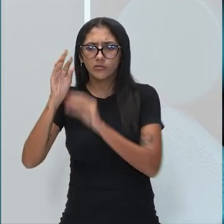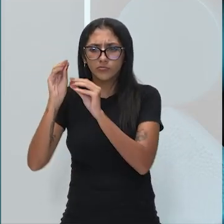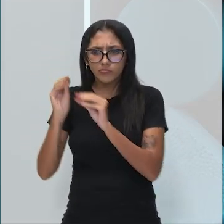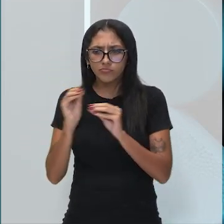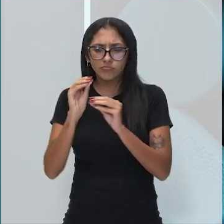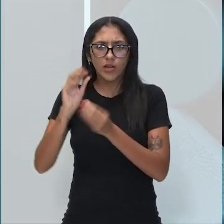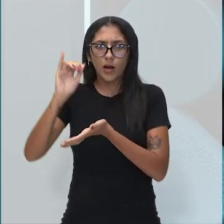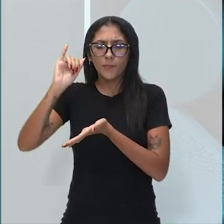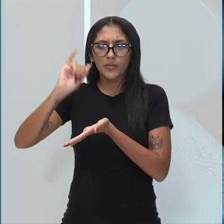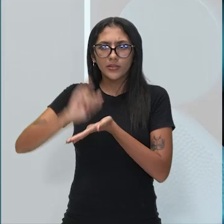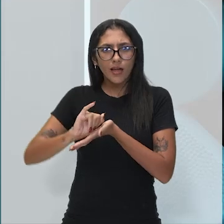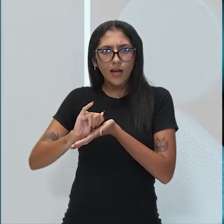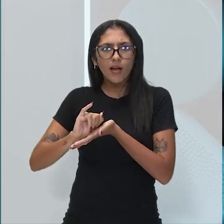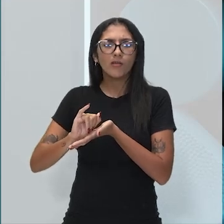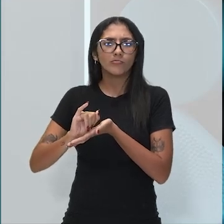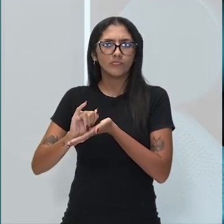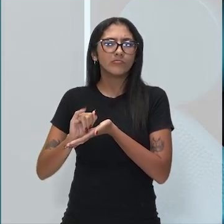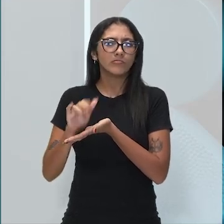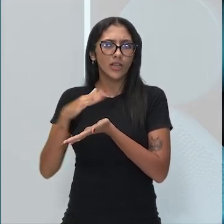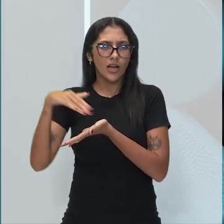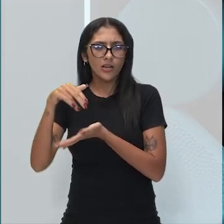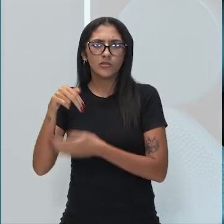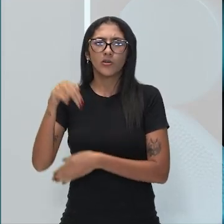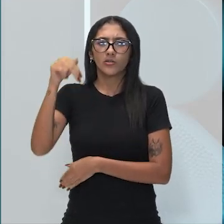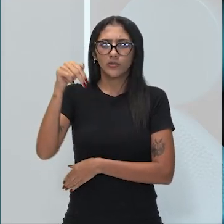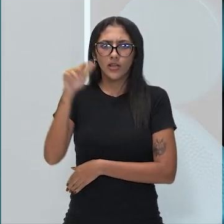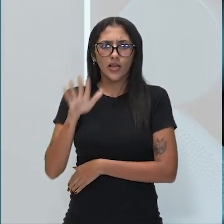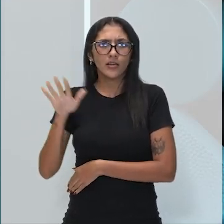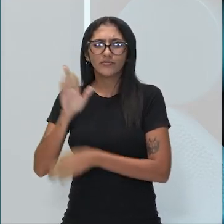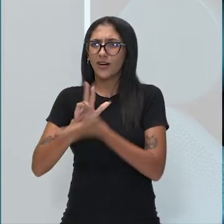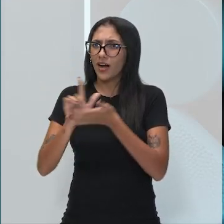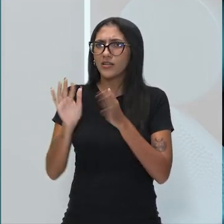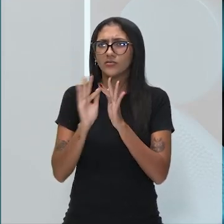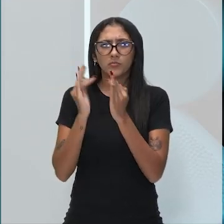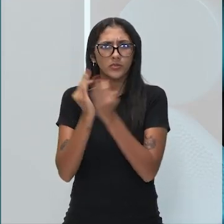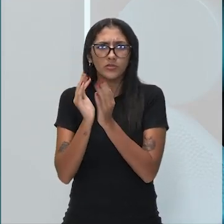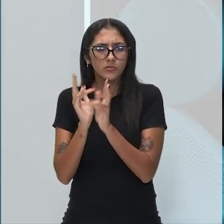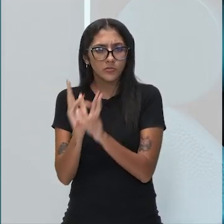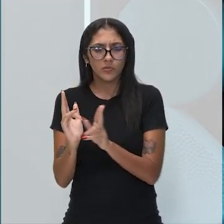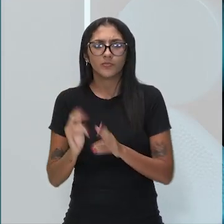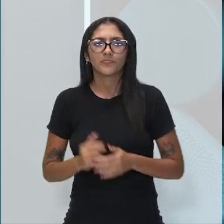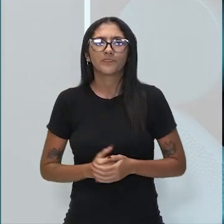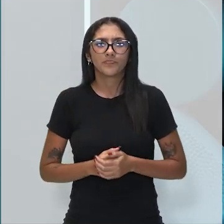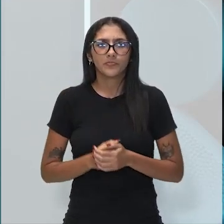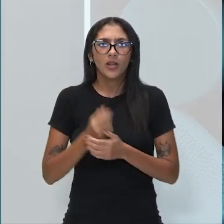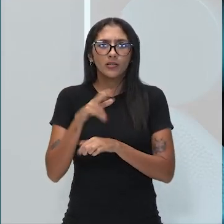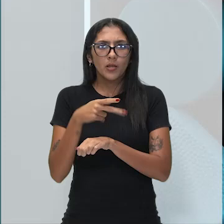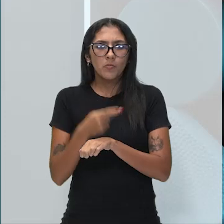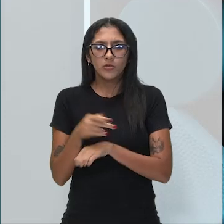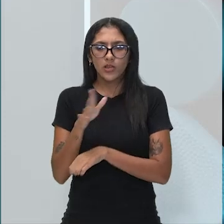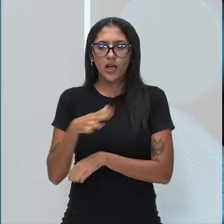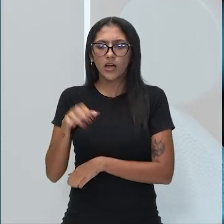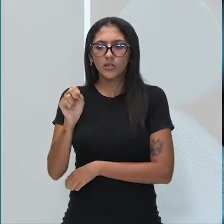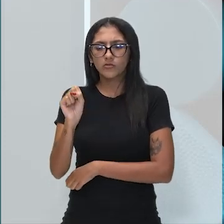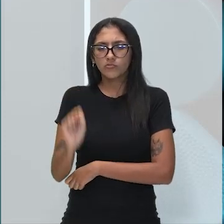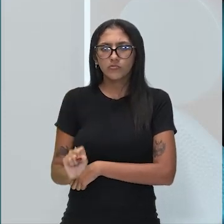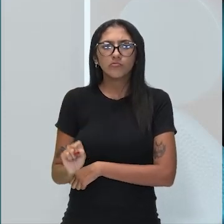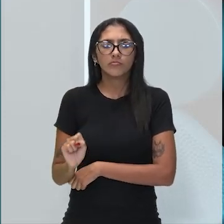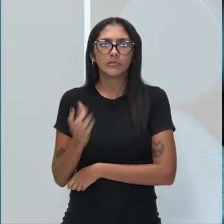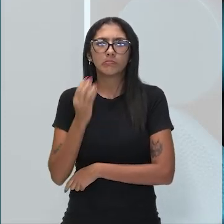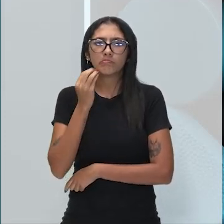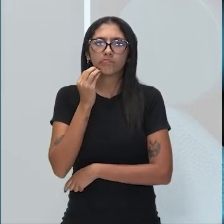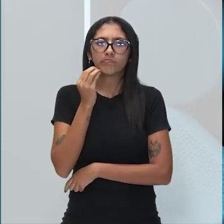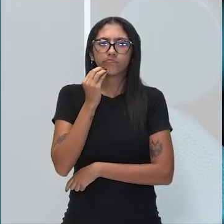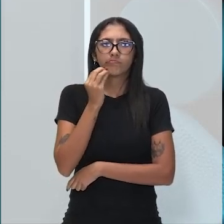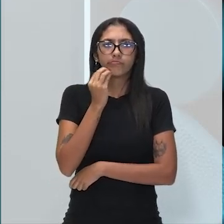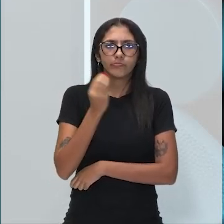para as cidades ali do litoral, como muitas famílias fizeram nesse período, e que vão para o sul do país para tentar uma vida